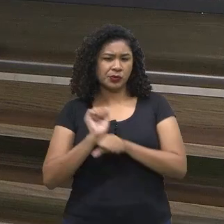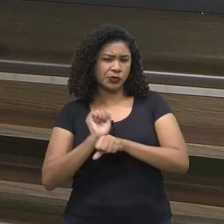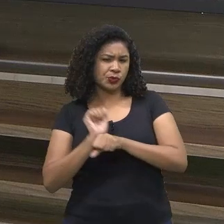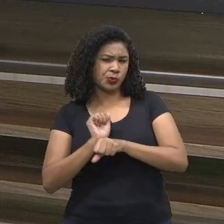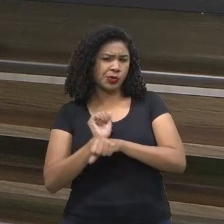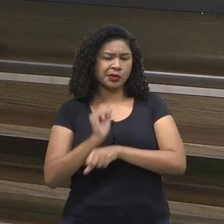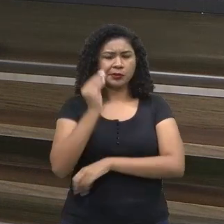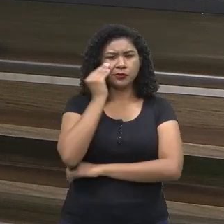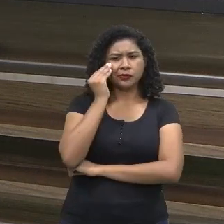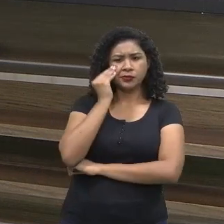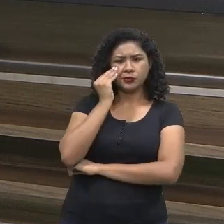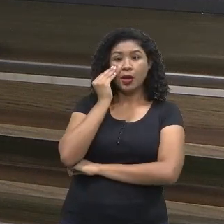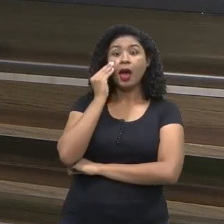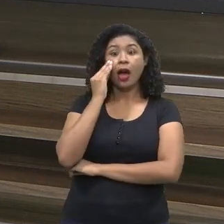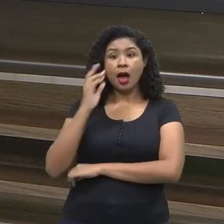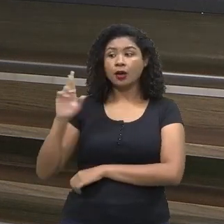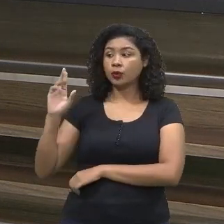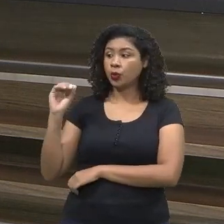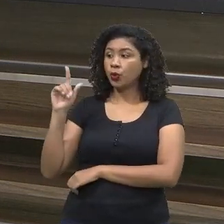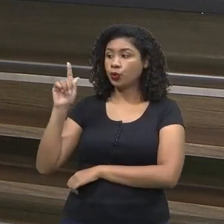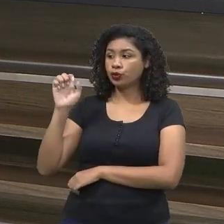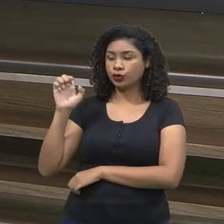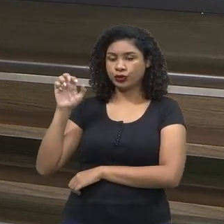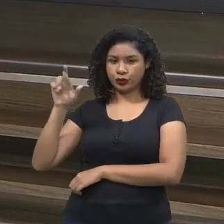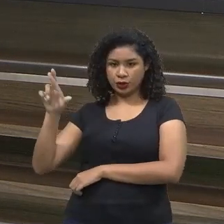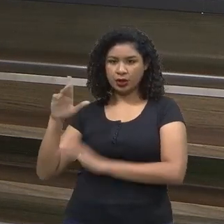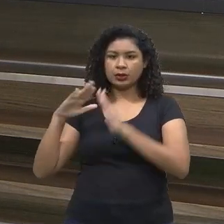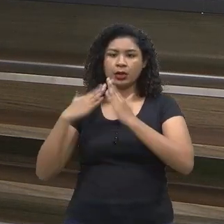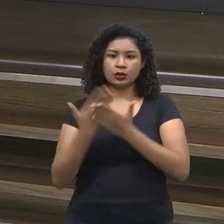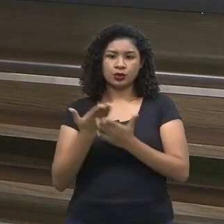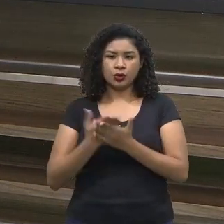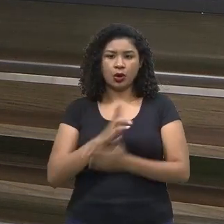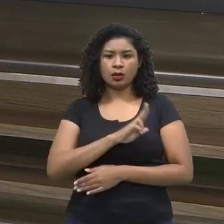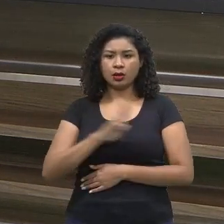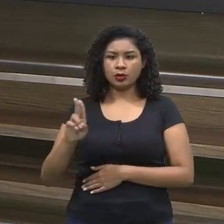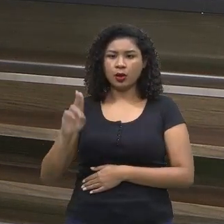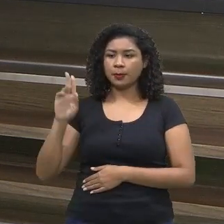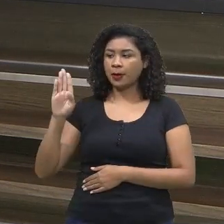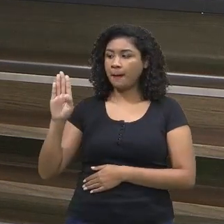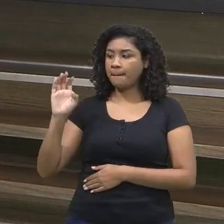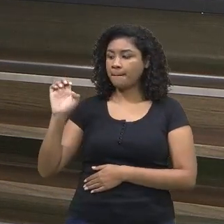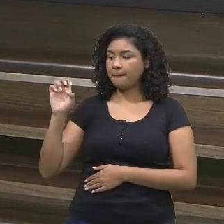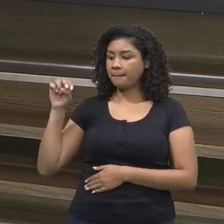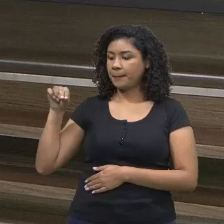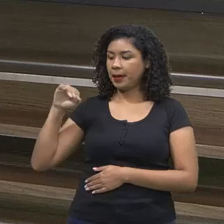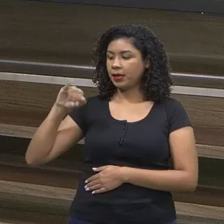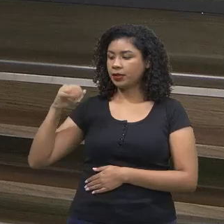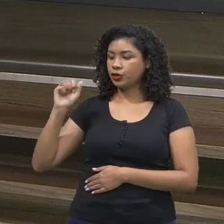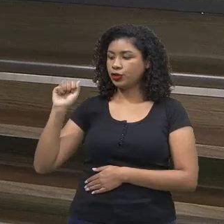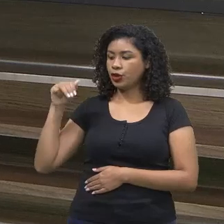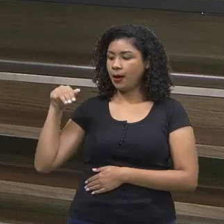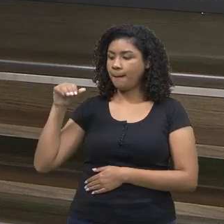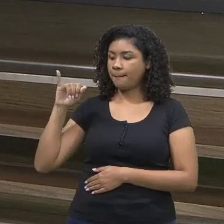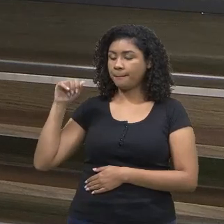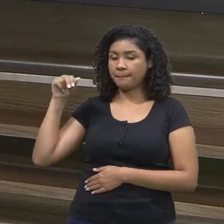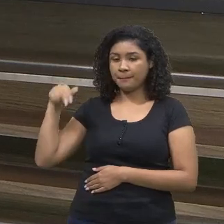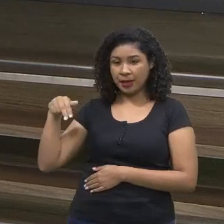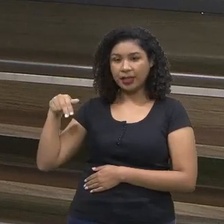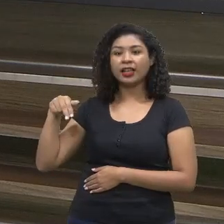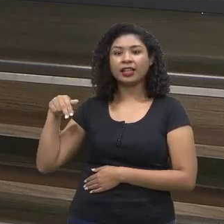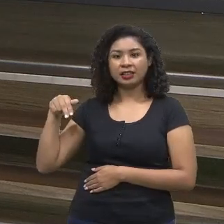participação aqui do Roger, que é lá da escola Benjamin Magalhães, Brandão, ele está dizendo que é a letra C. Vamos ver quem concorda com